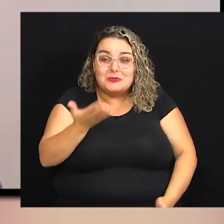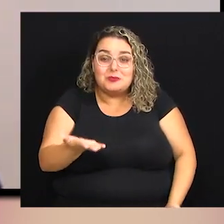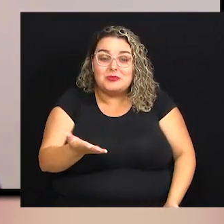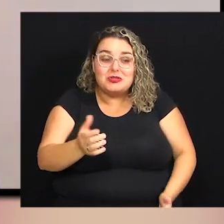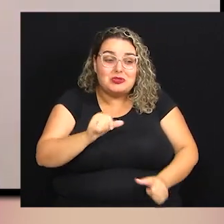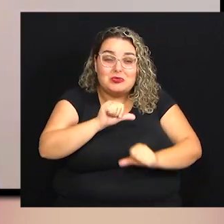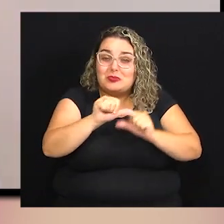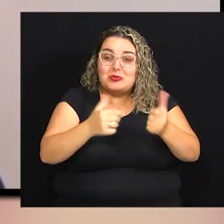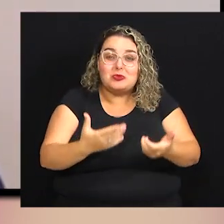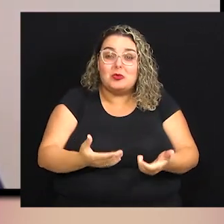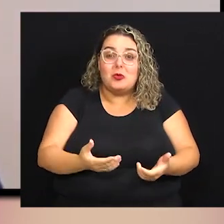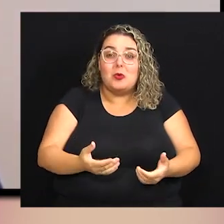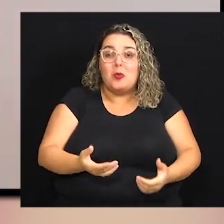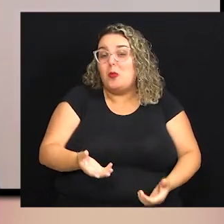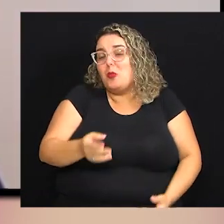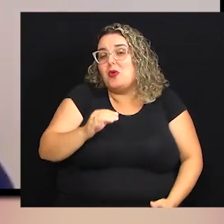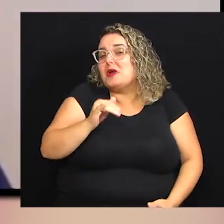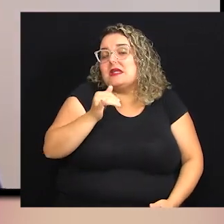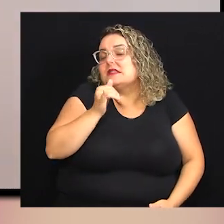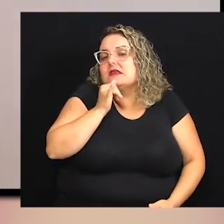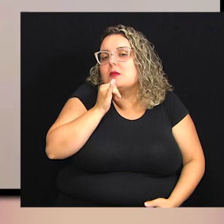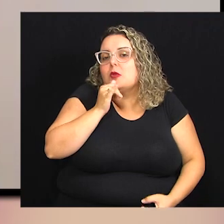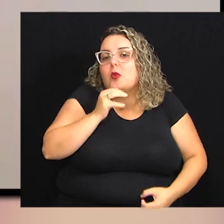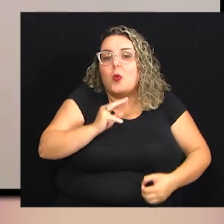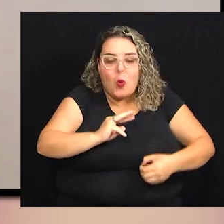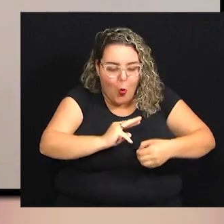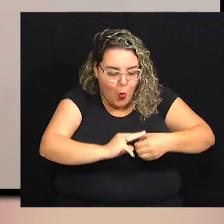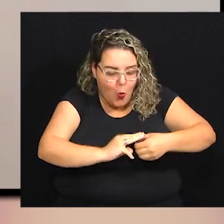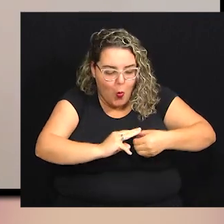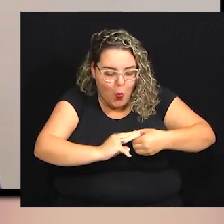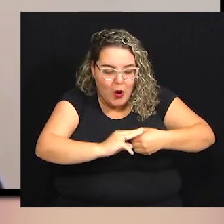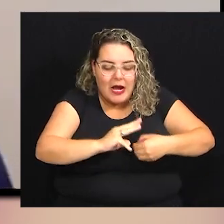do nada, um kiwi, um